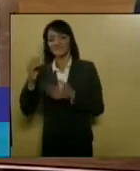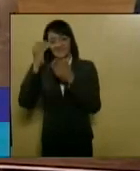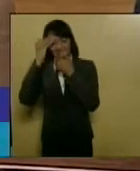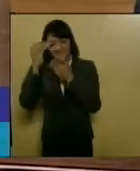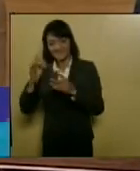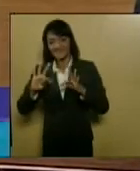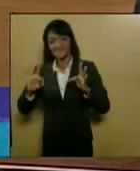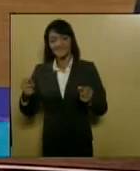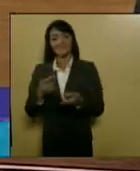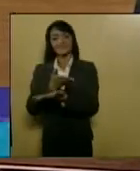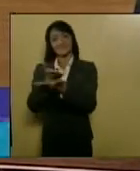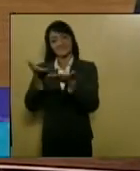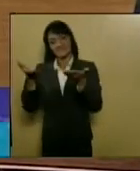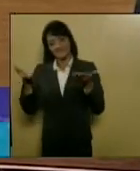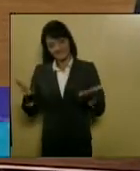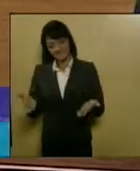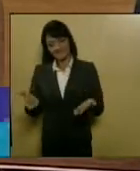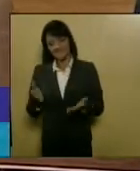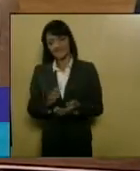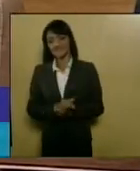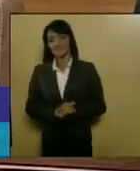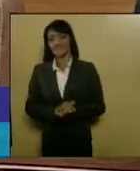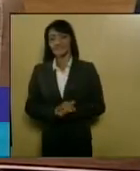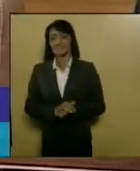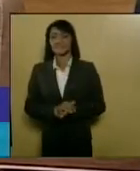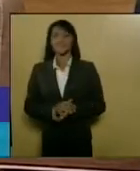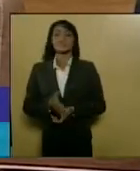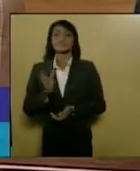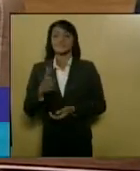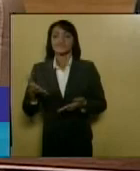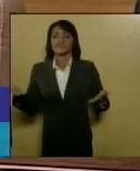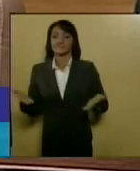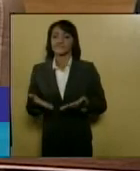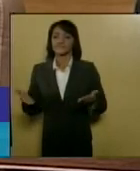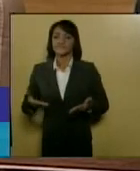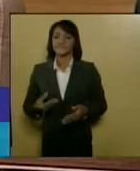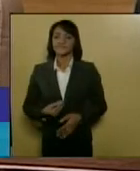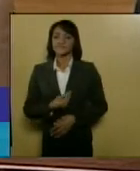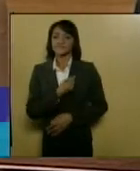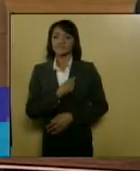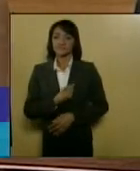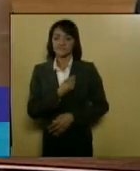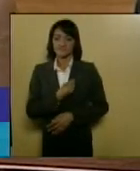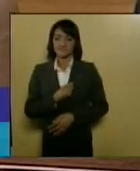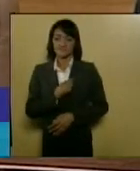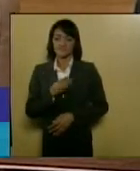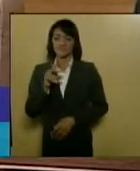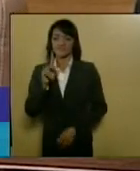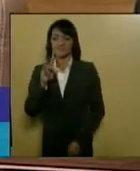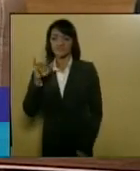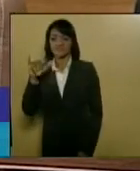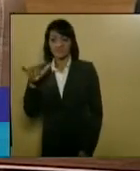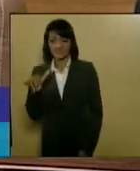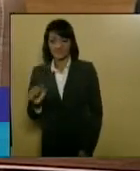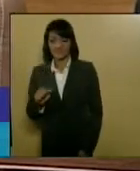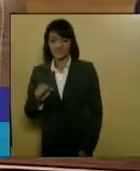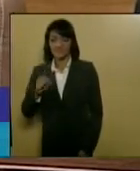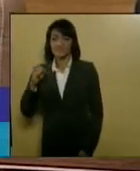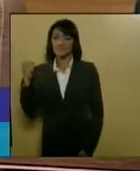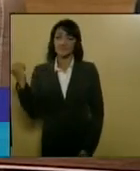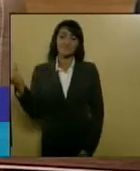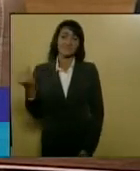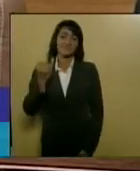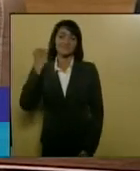a todos que propiciaram que hoje tivéssemos essa data bastante